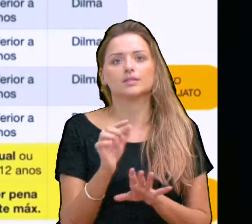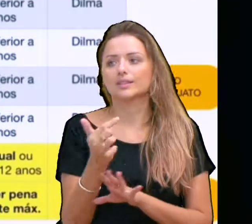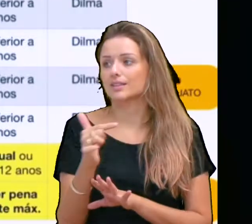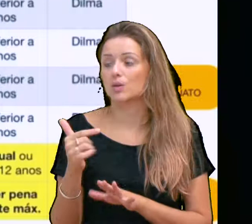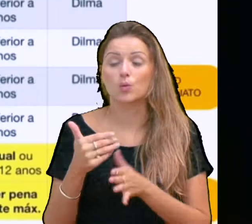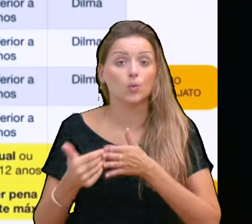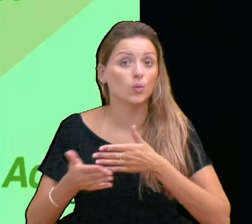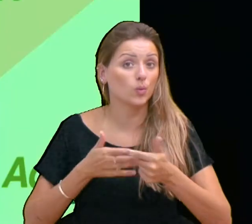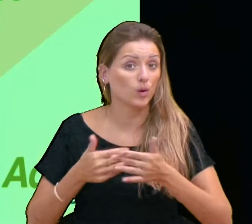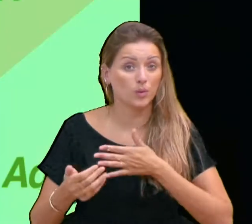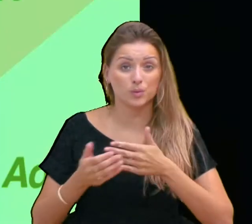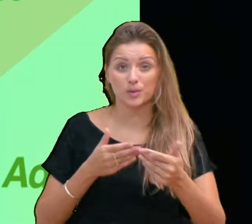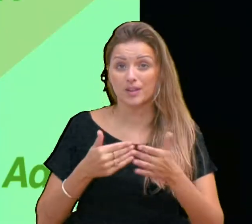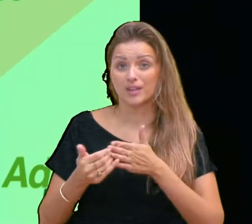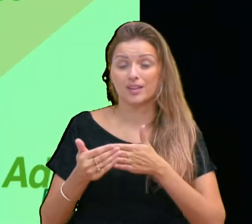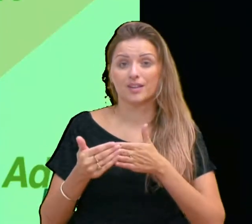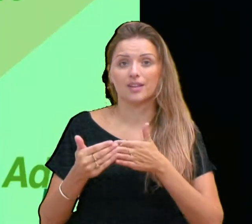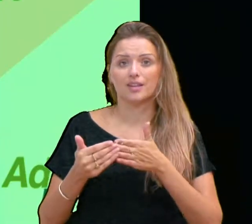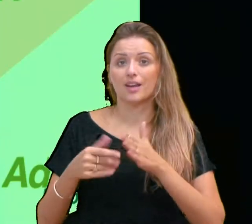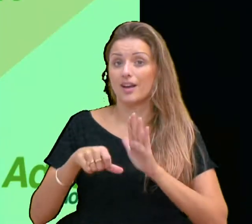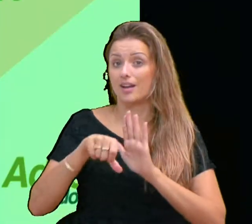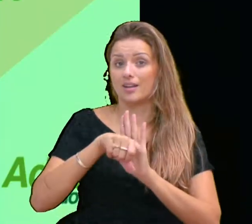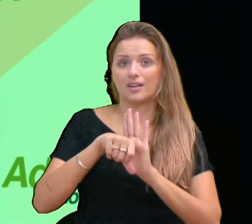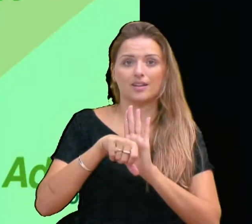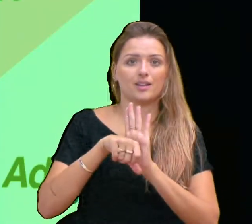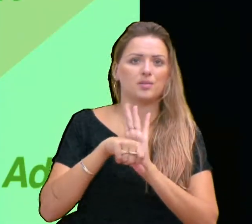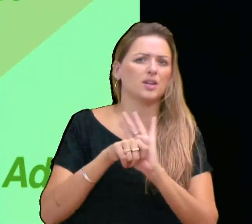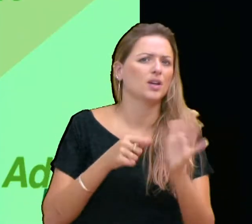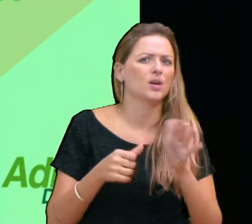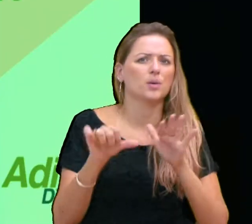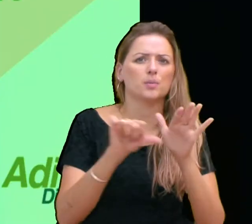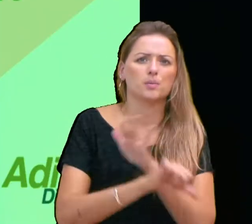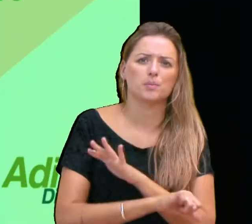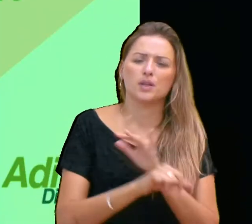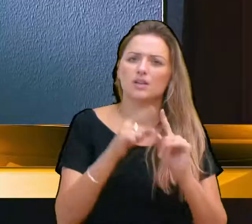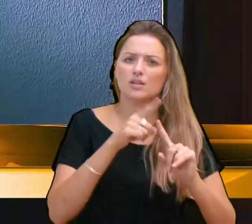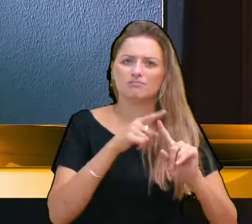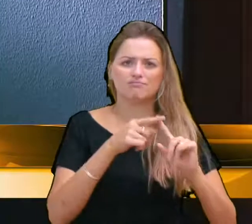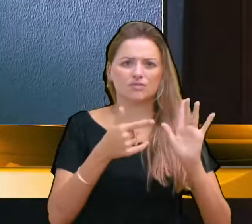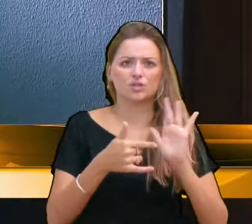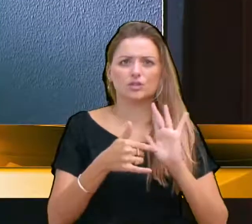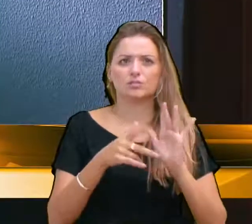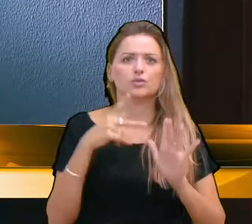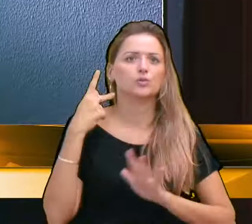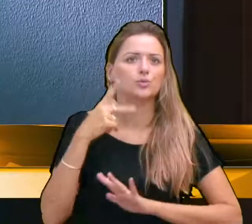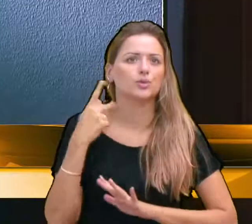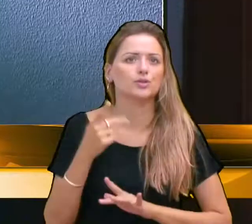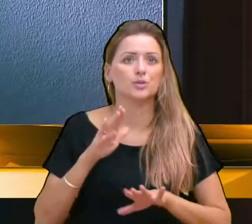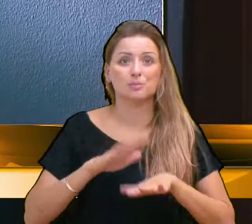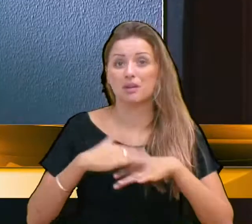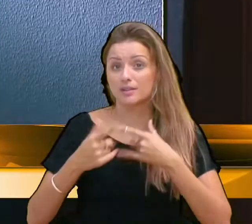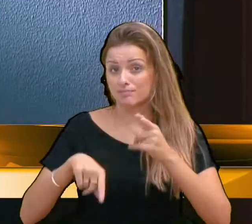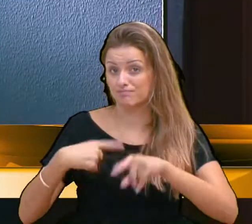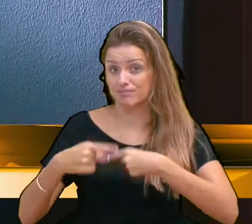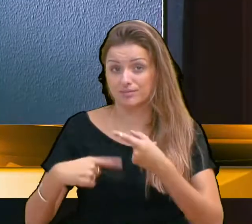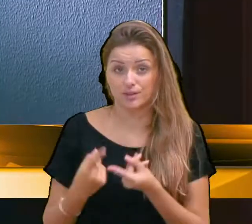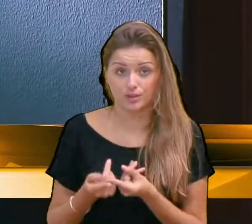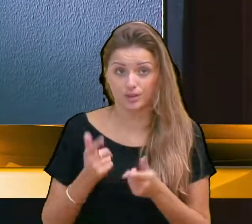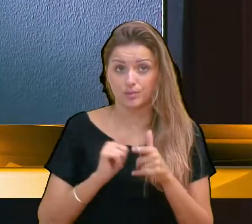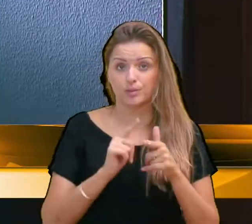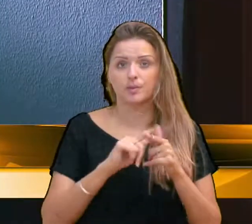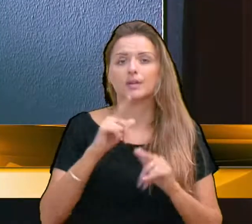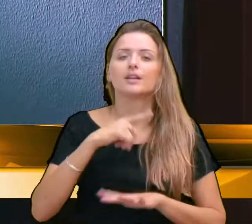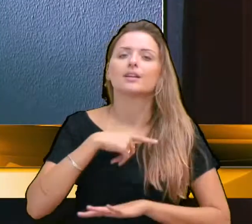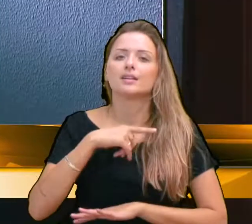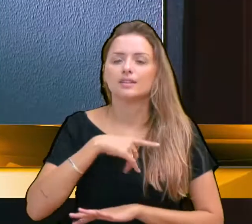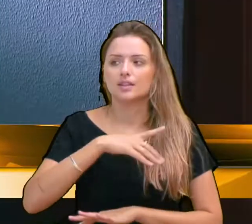dizer, qualquer crime, pior tipo de político, mais enrolado que tiver lá, ele tem